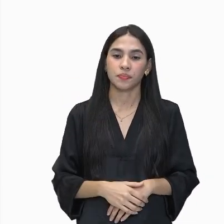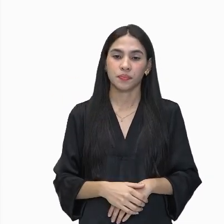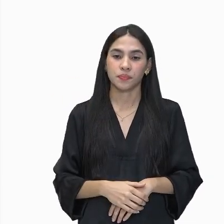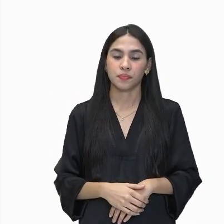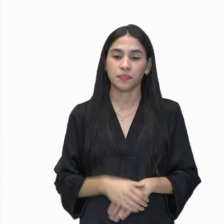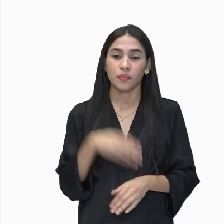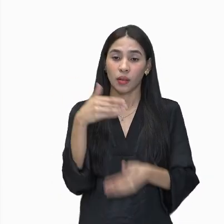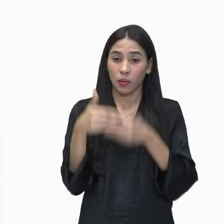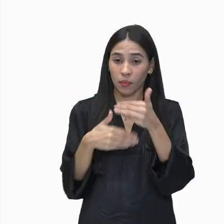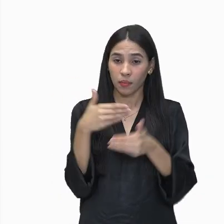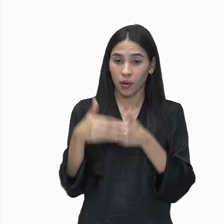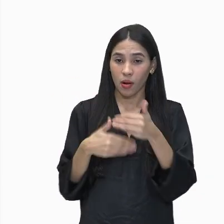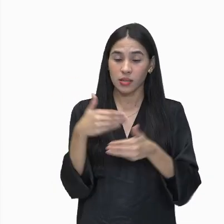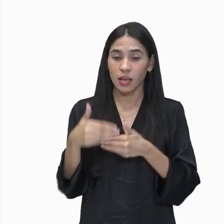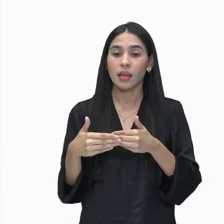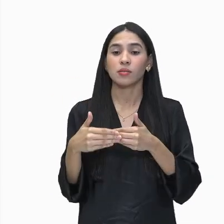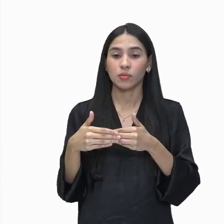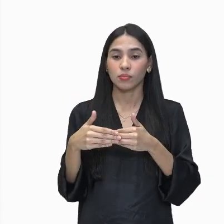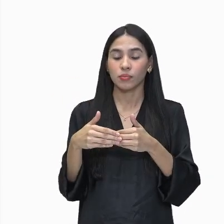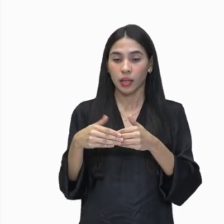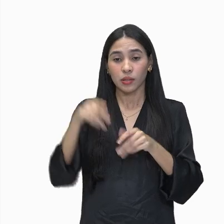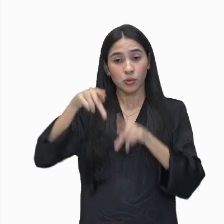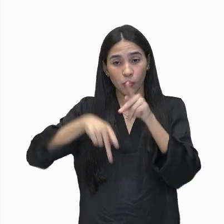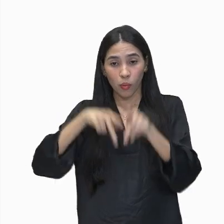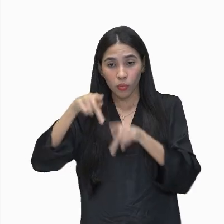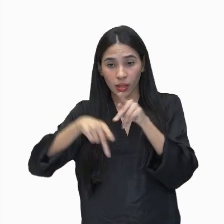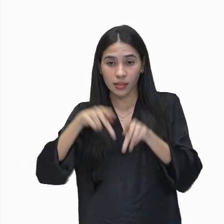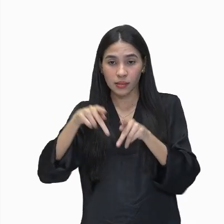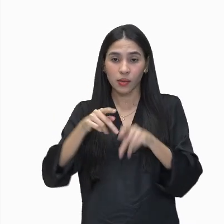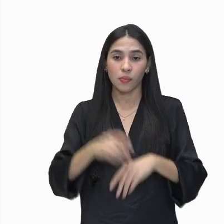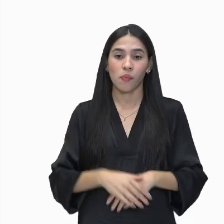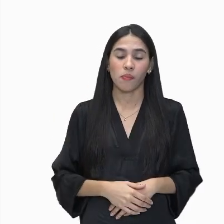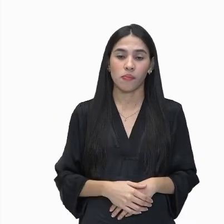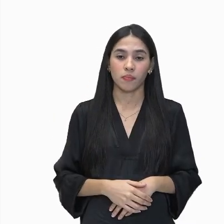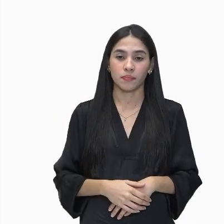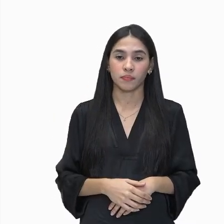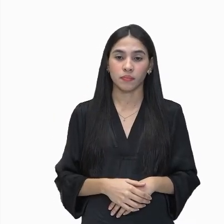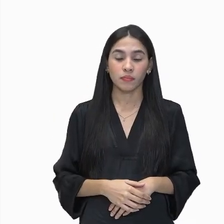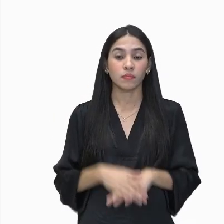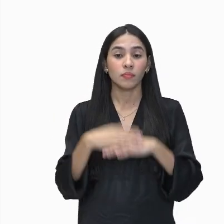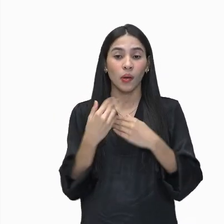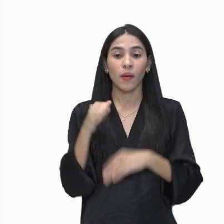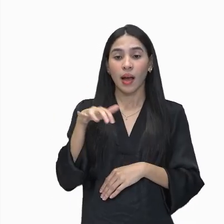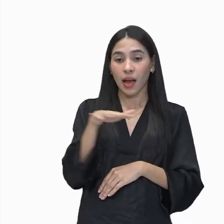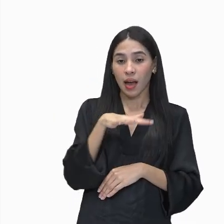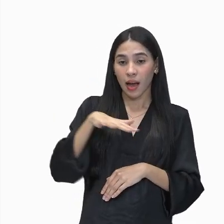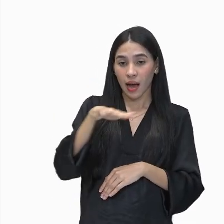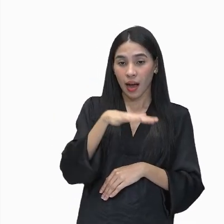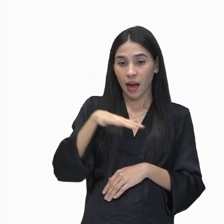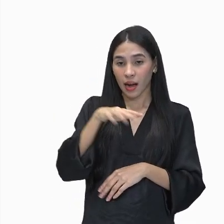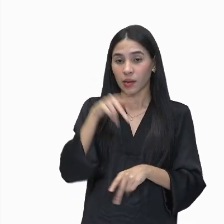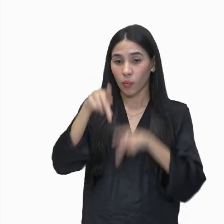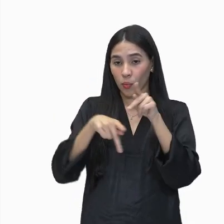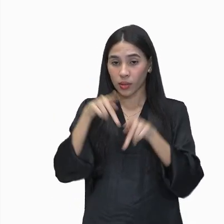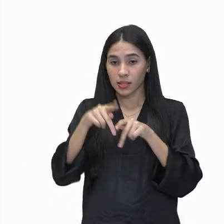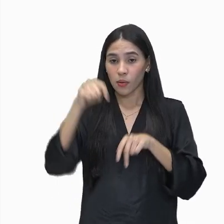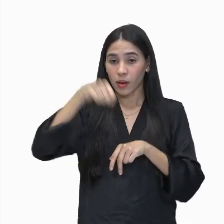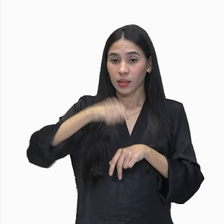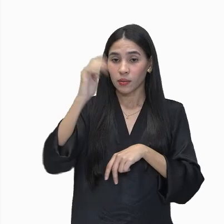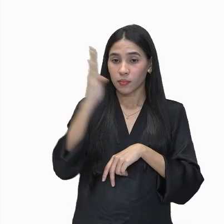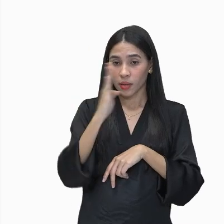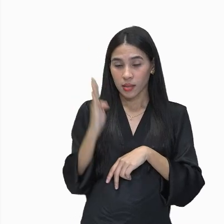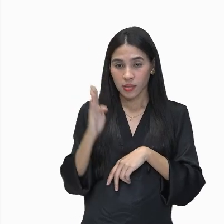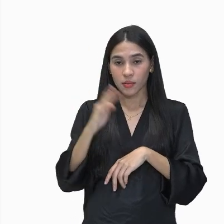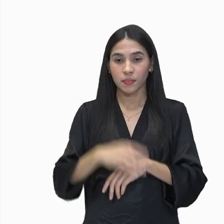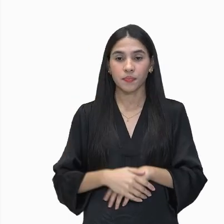o processo de urbanização. Então, as áreas urbanizadas no nosso país, né, nós